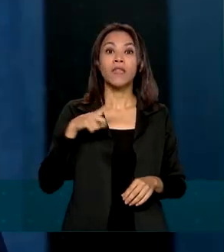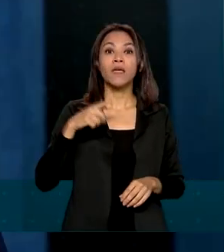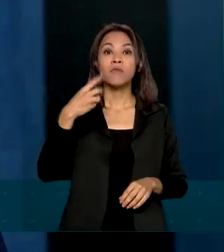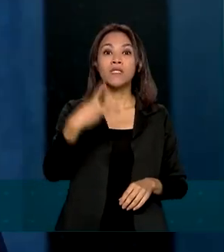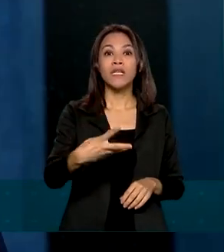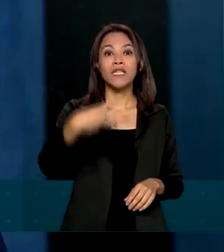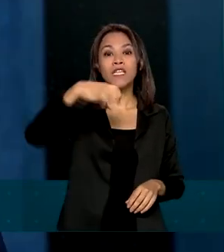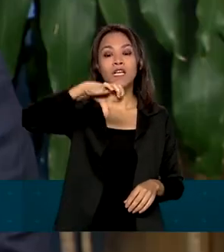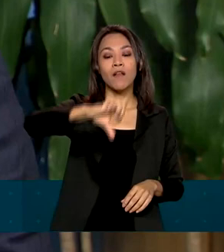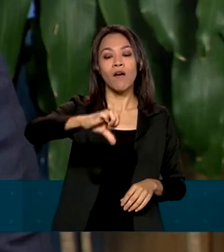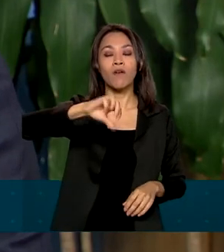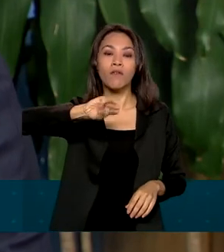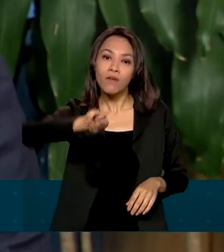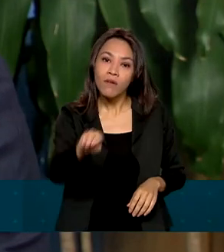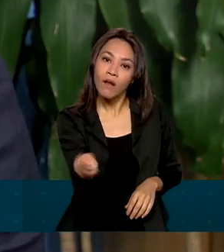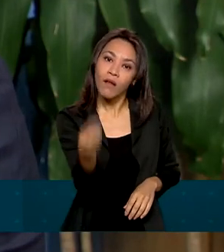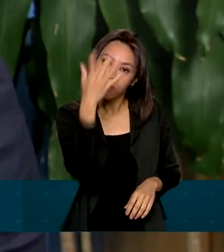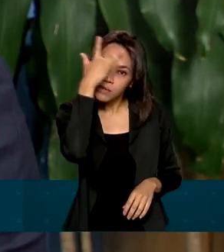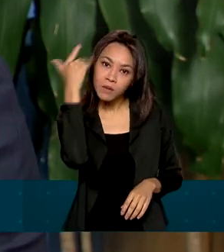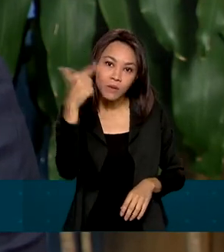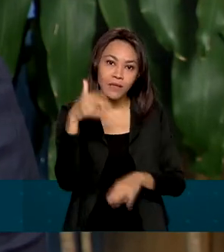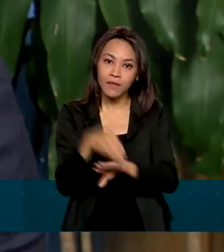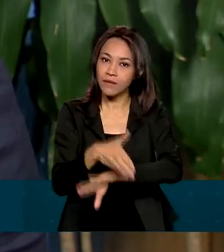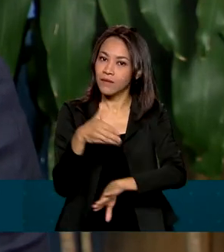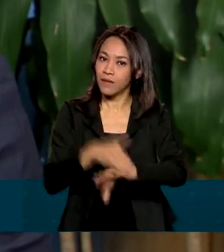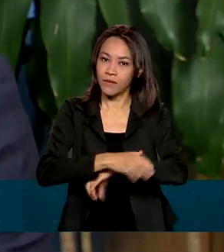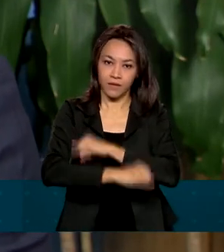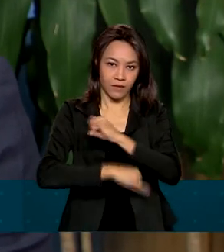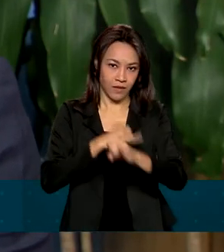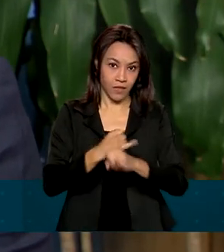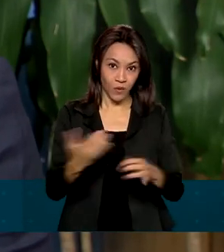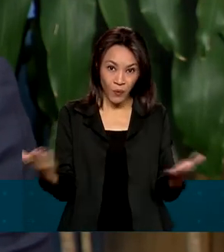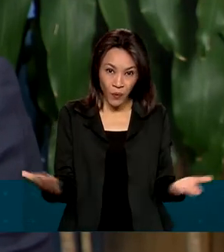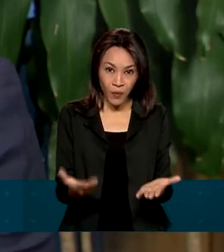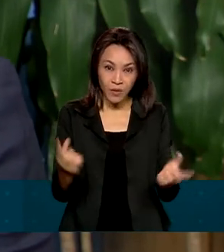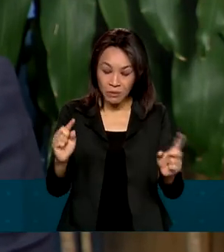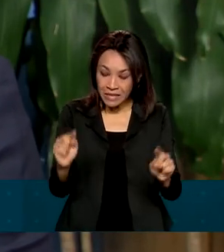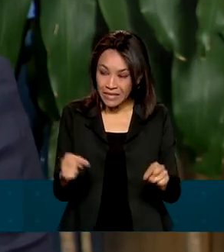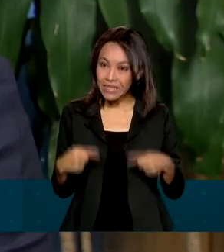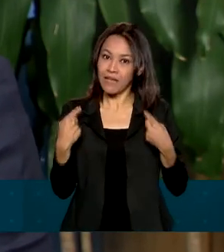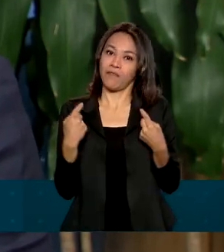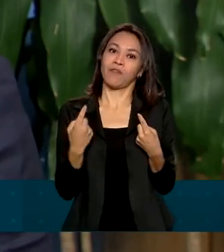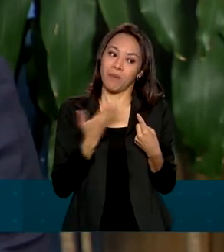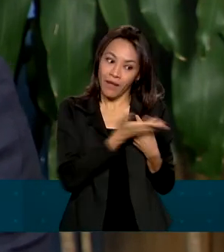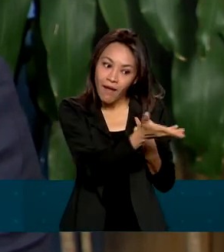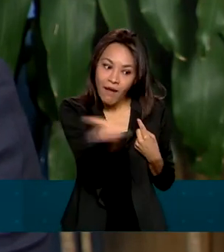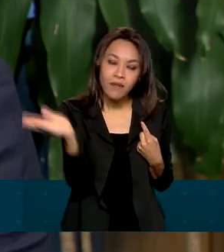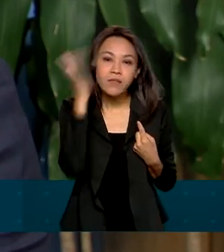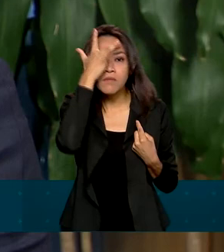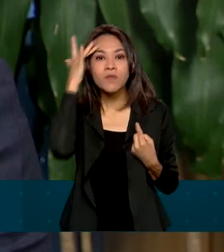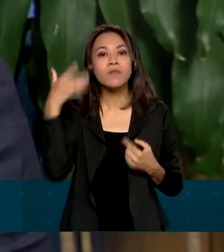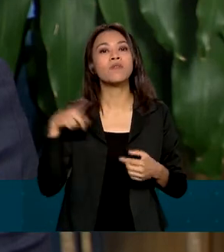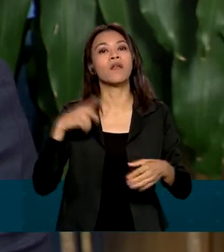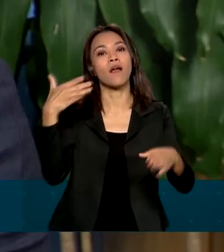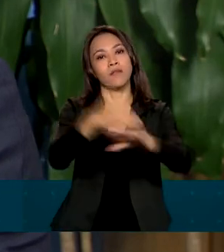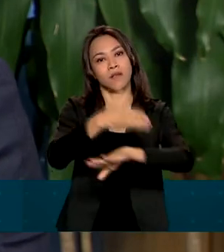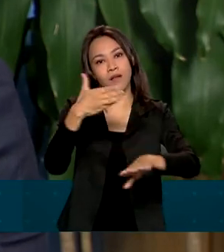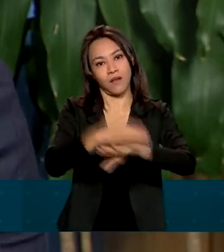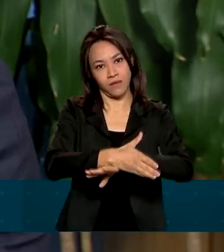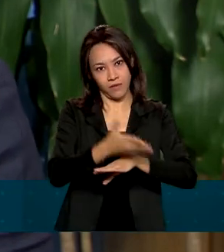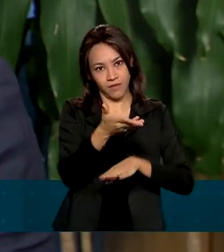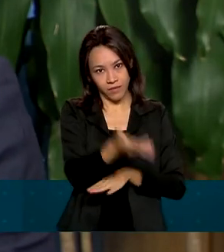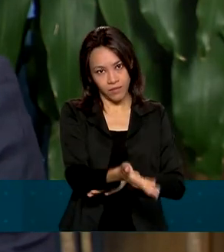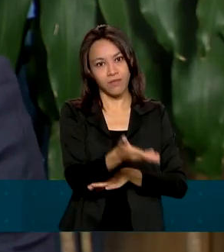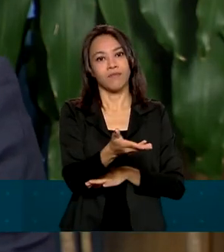milhões de pessoas sem internet Então nós temos hoje um desafio que é primeiro conectar essas pessoas por isso que a gente fez um leilão